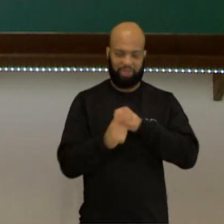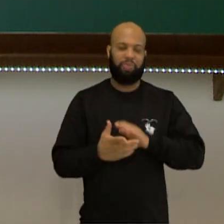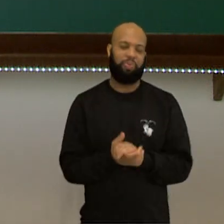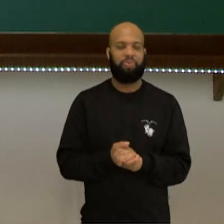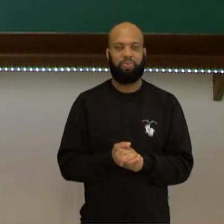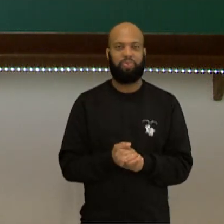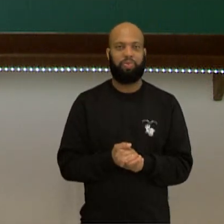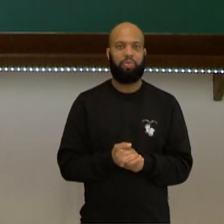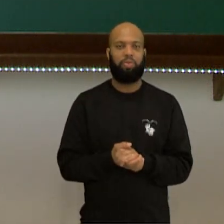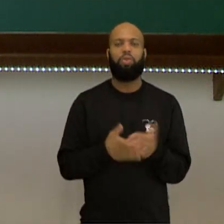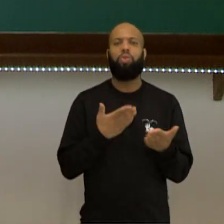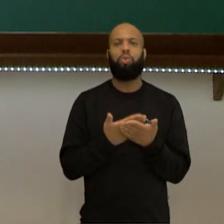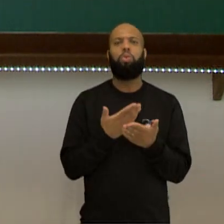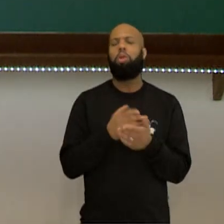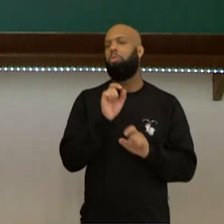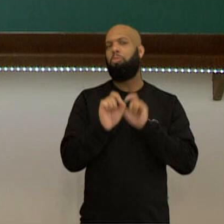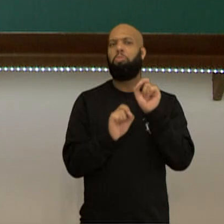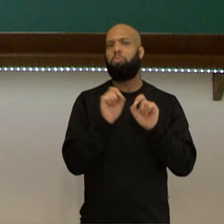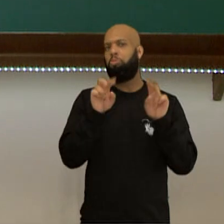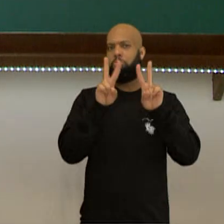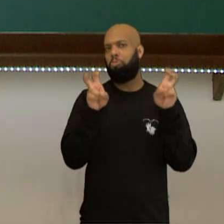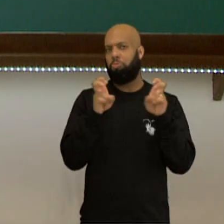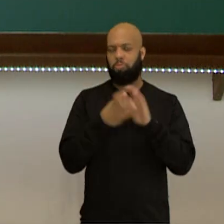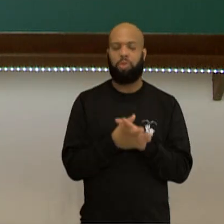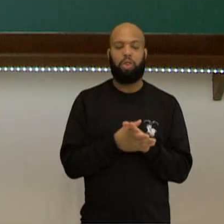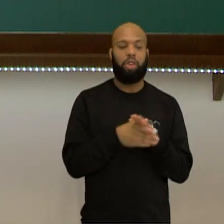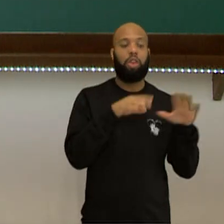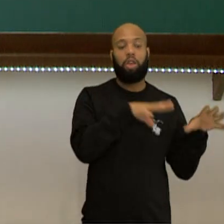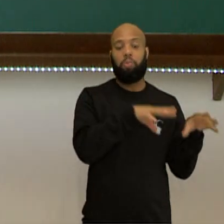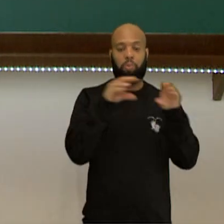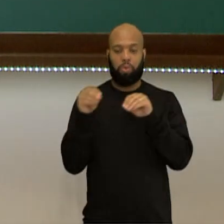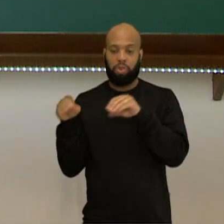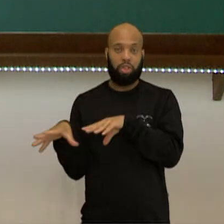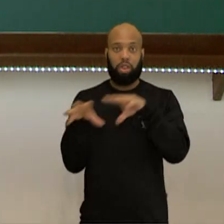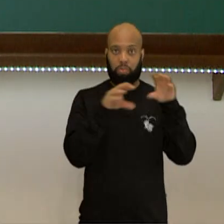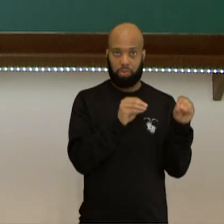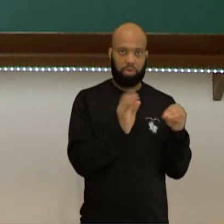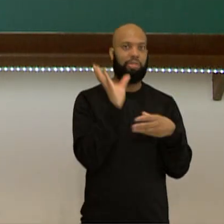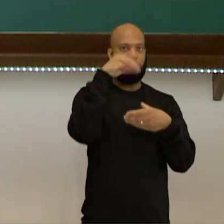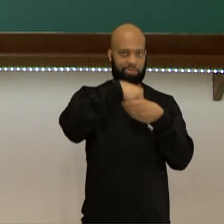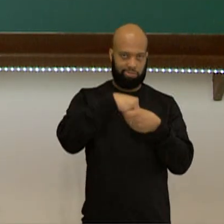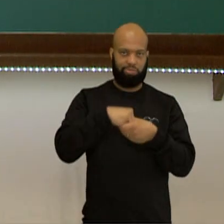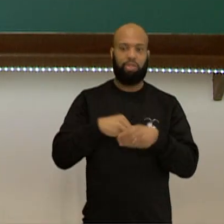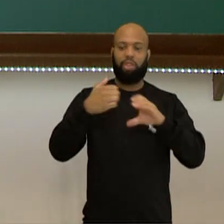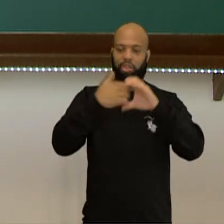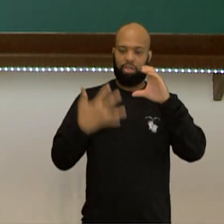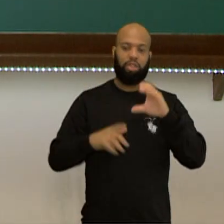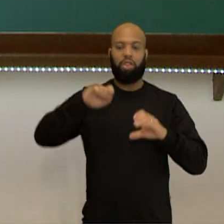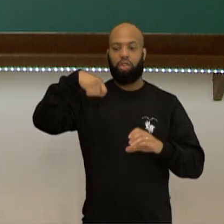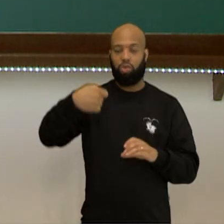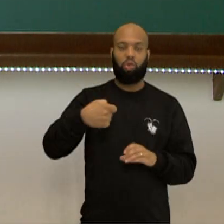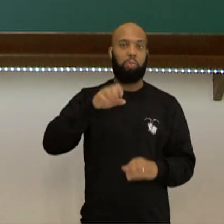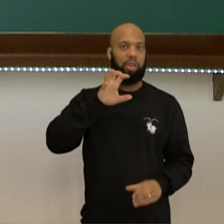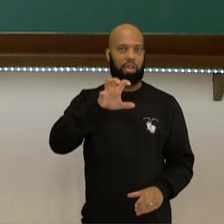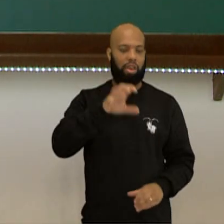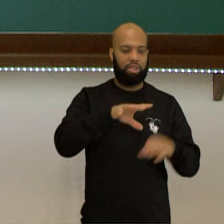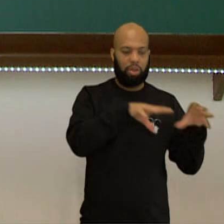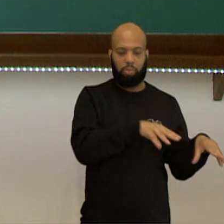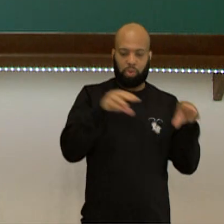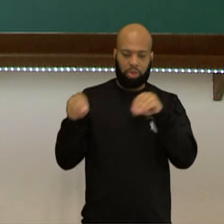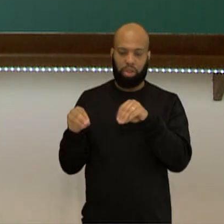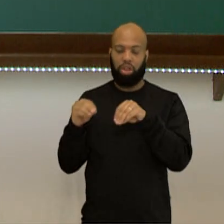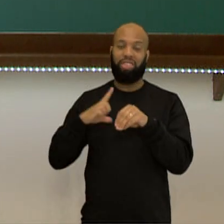e vamos falar sobre migrações internas, características sobre as migrações dentro do